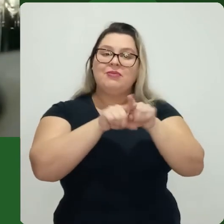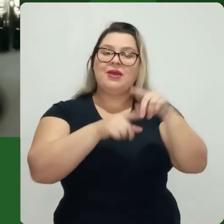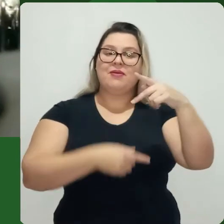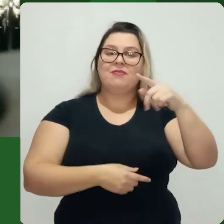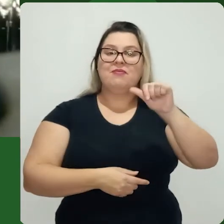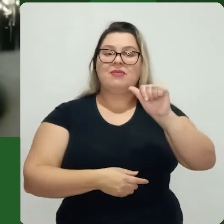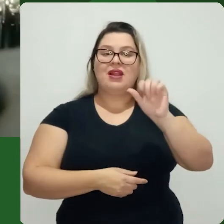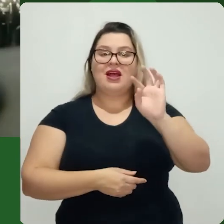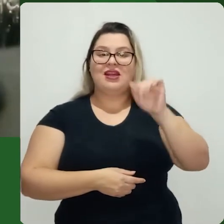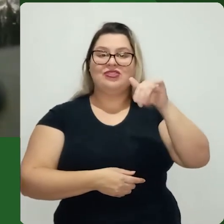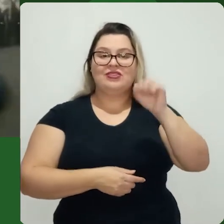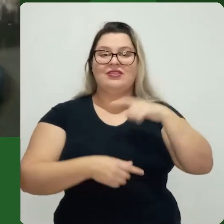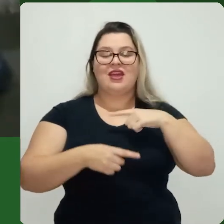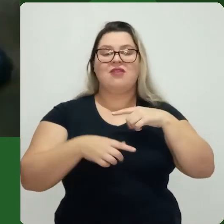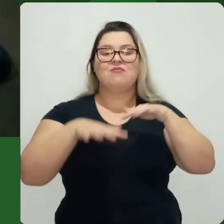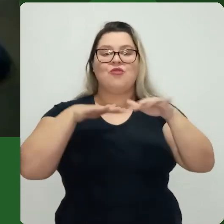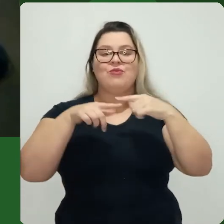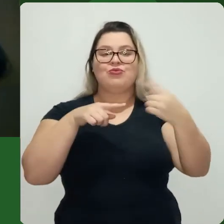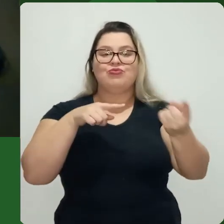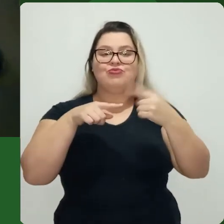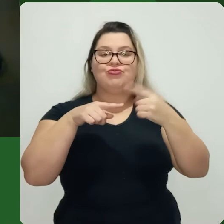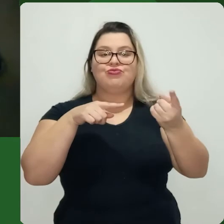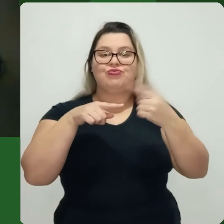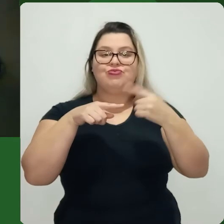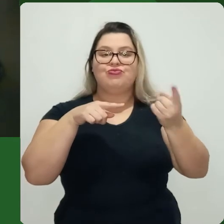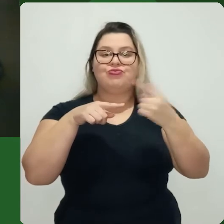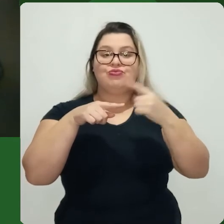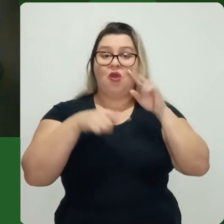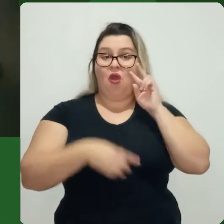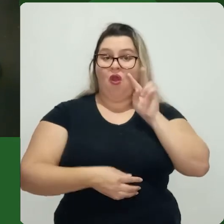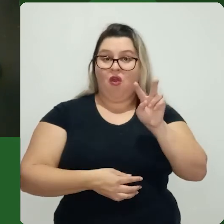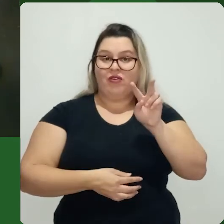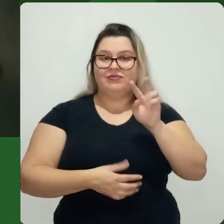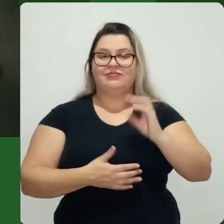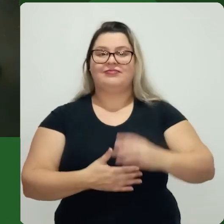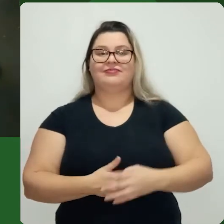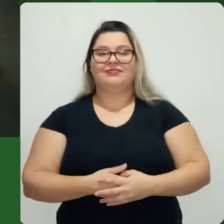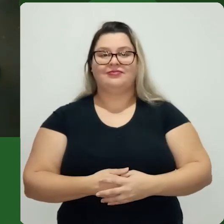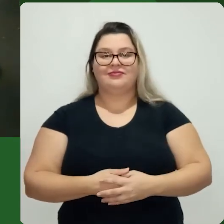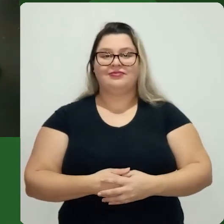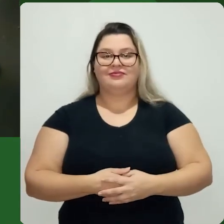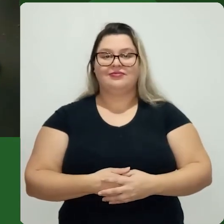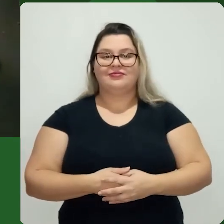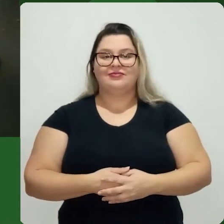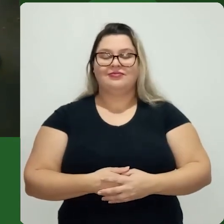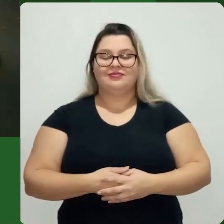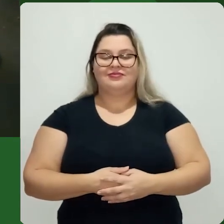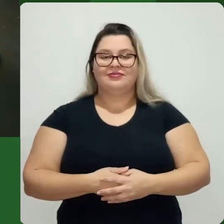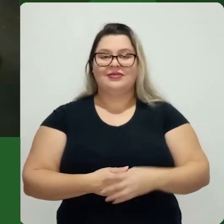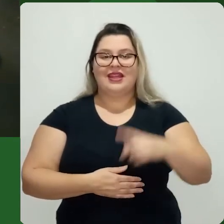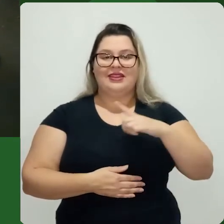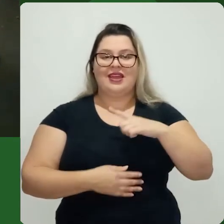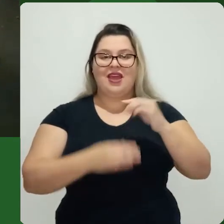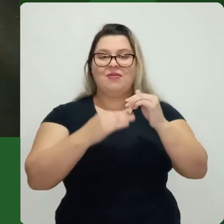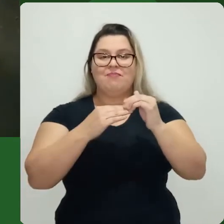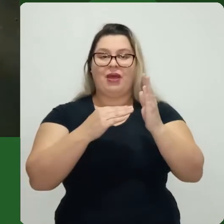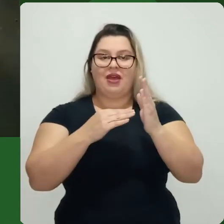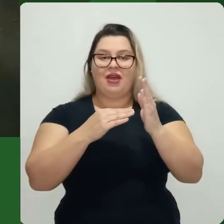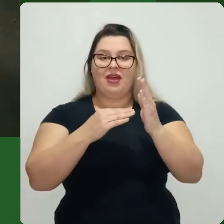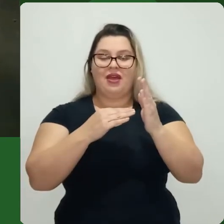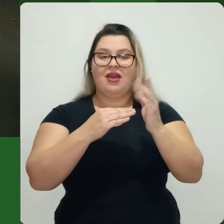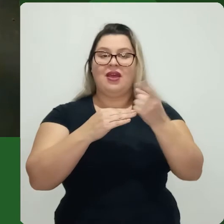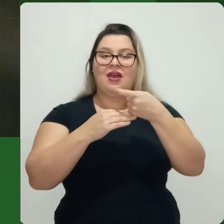as platinas no seu movimento de vai e vem. Olha só, as linguetas se